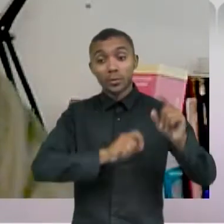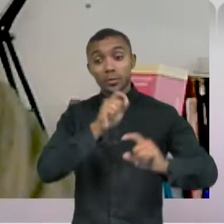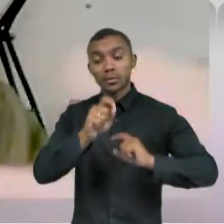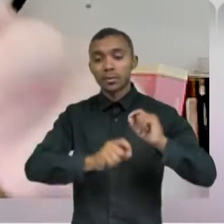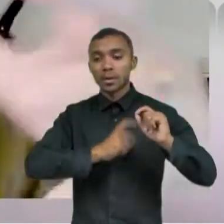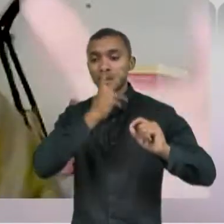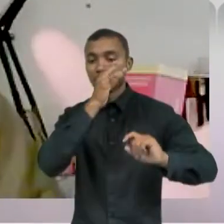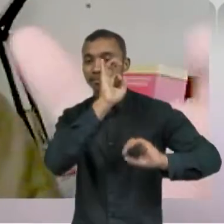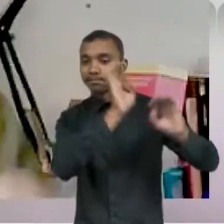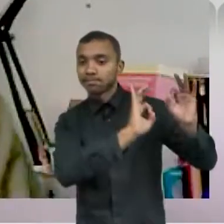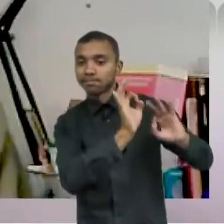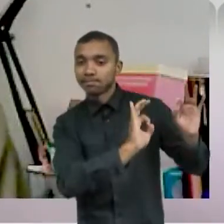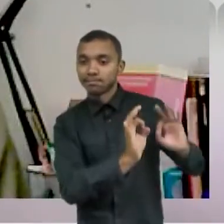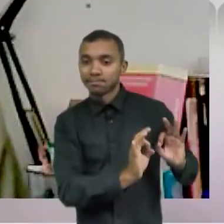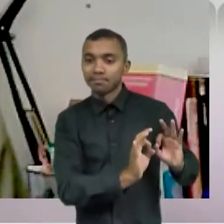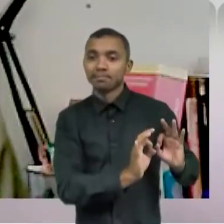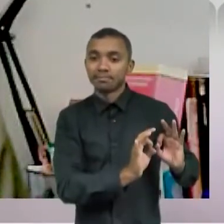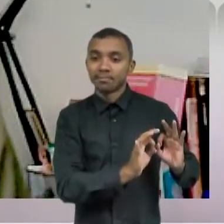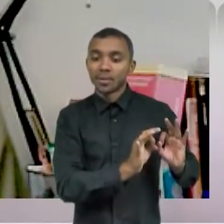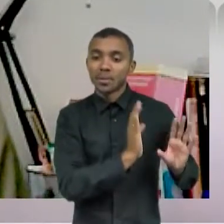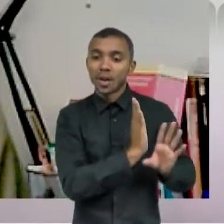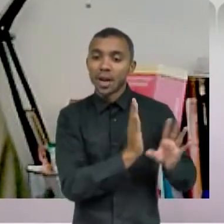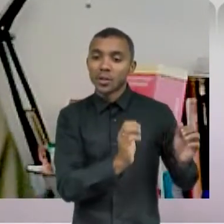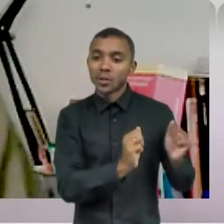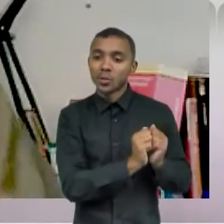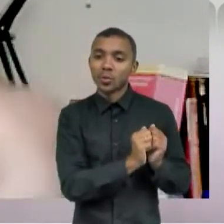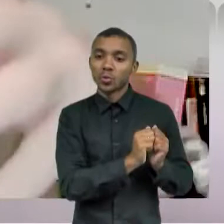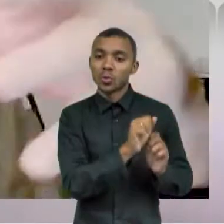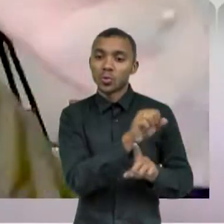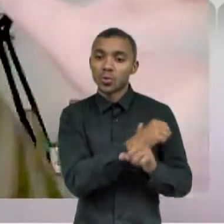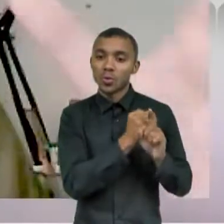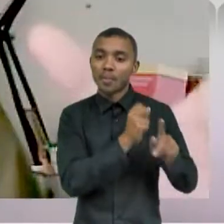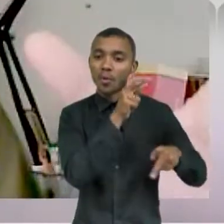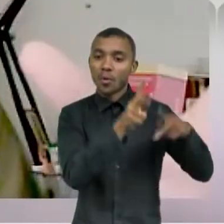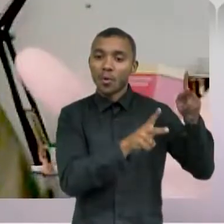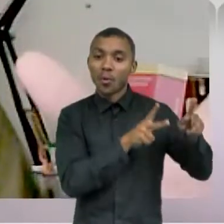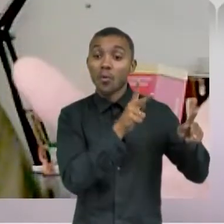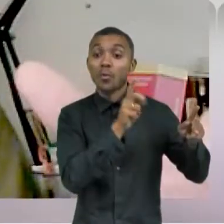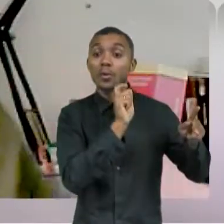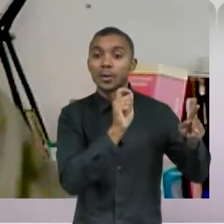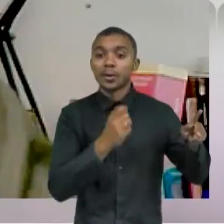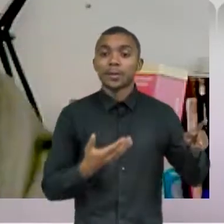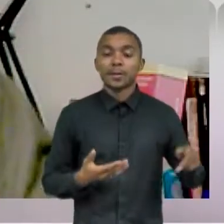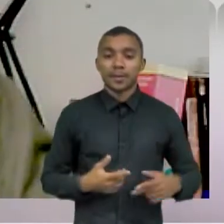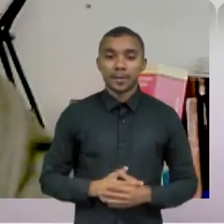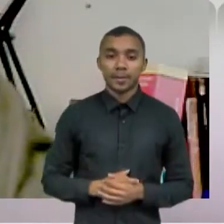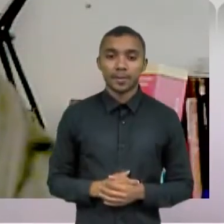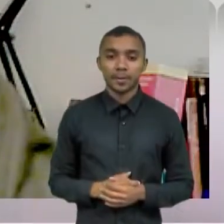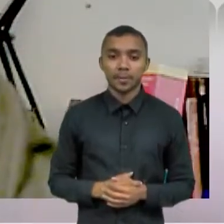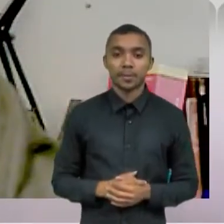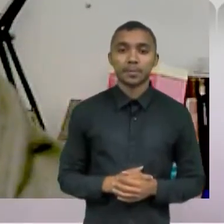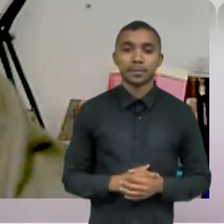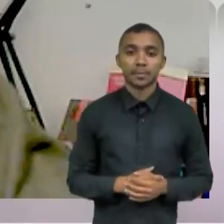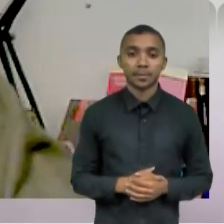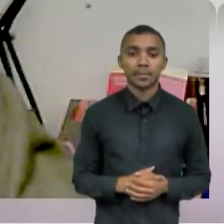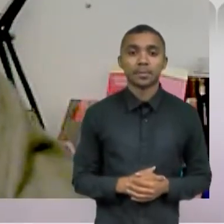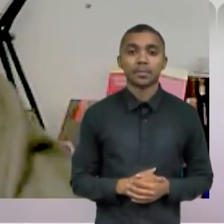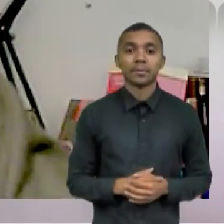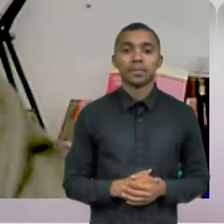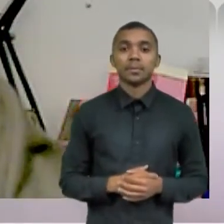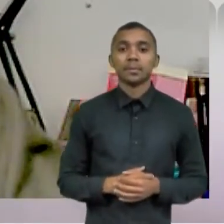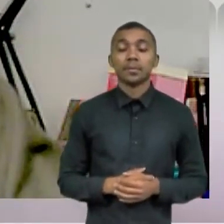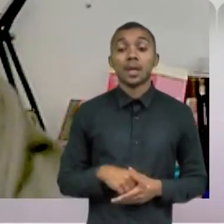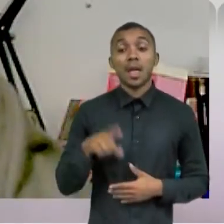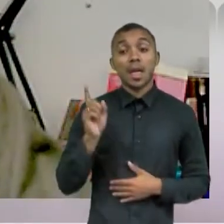se alienaram, se alienaram do resto da população em verdadeiros bunkers, né? Então, é também